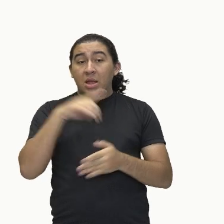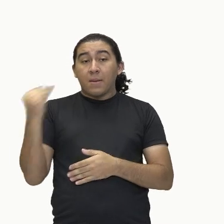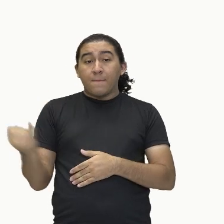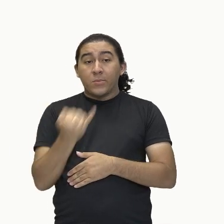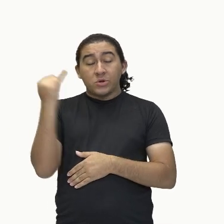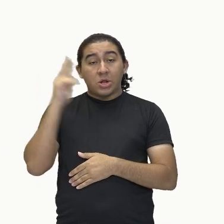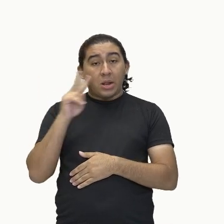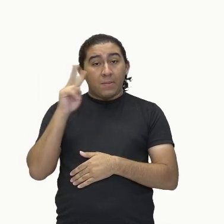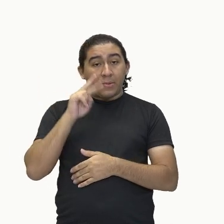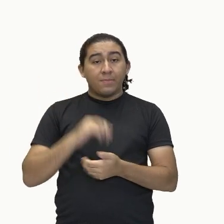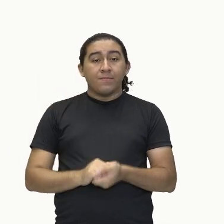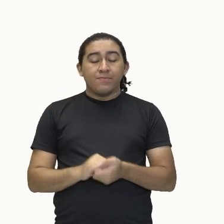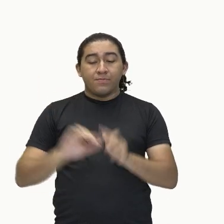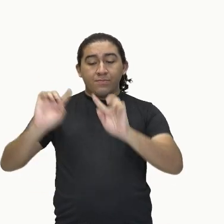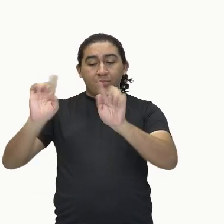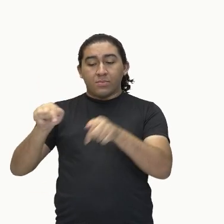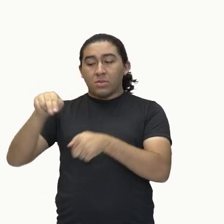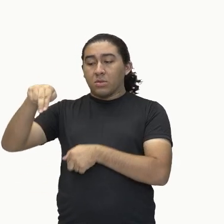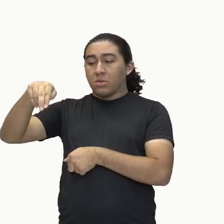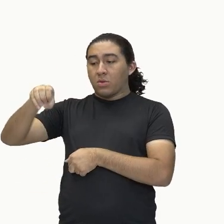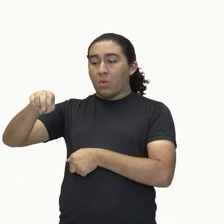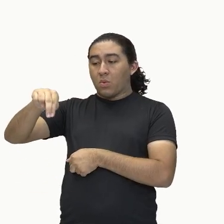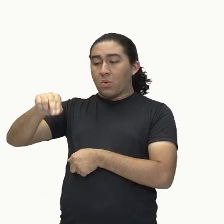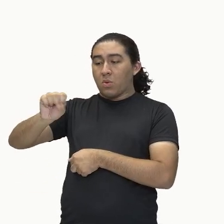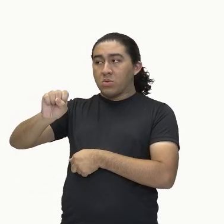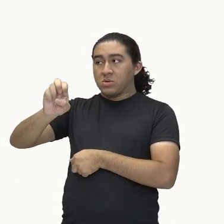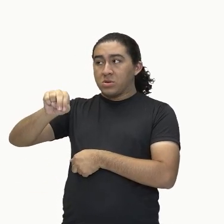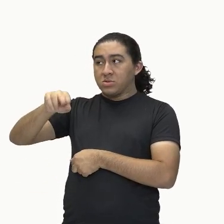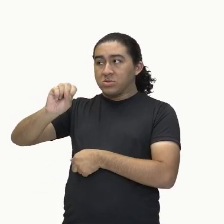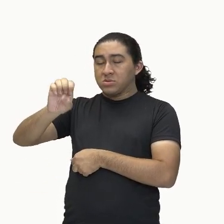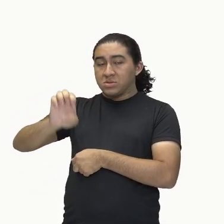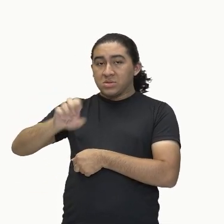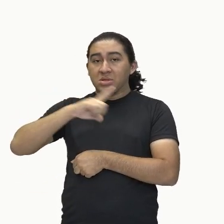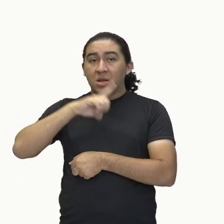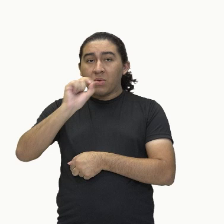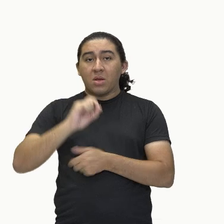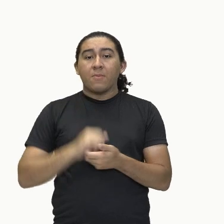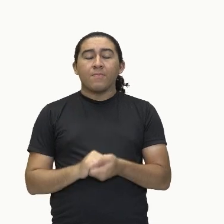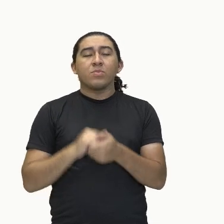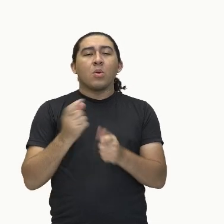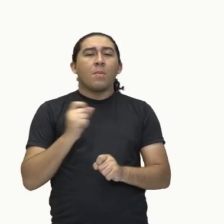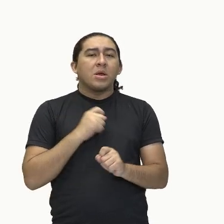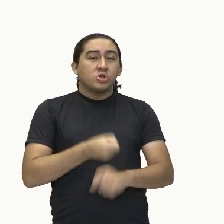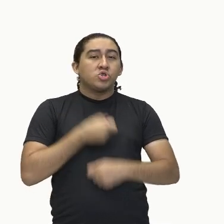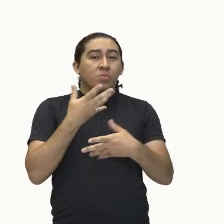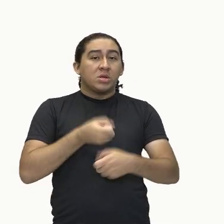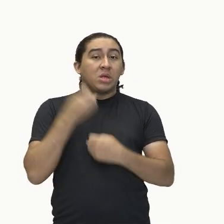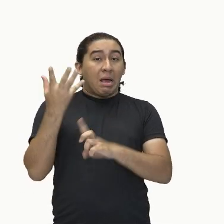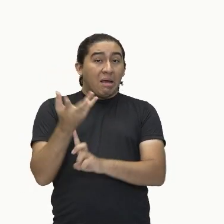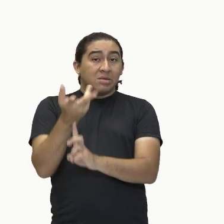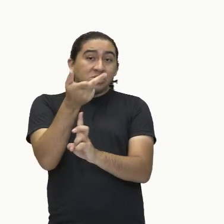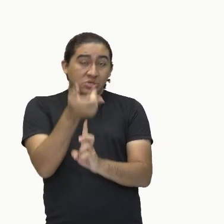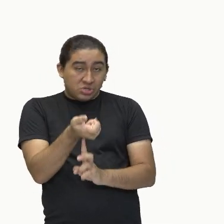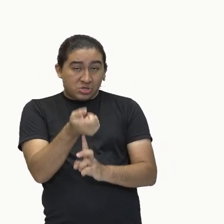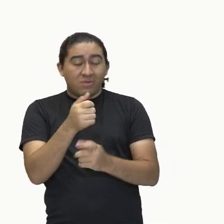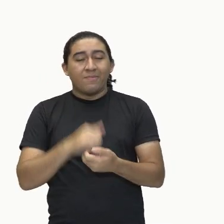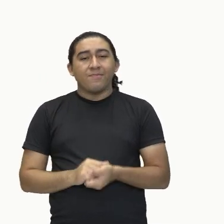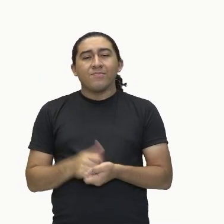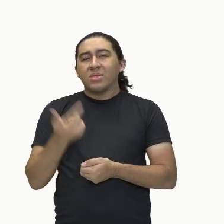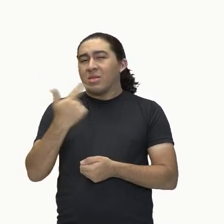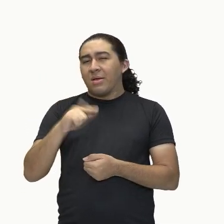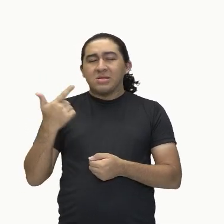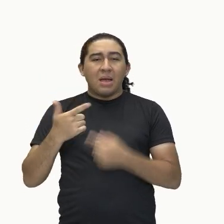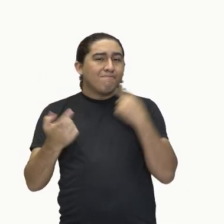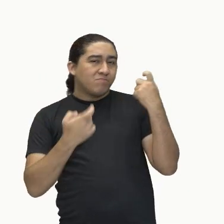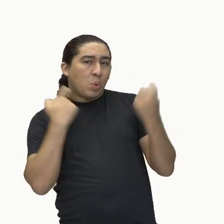do nonsense, certo? Então, nós vamos ter aí uma produção artística que não vai estar